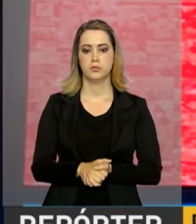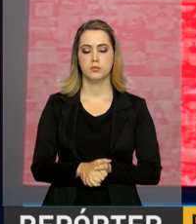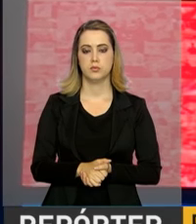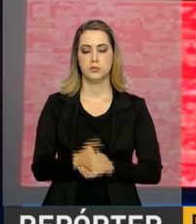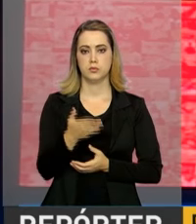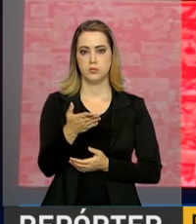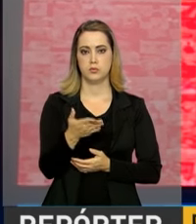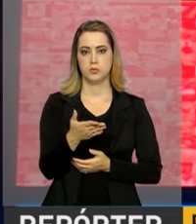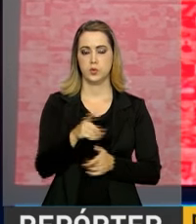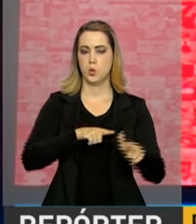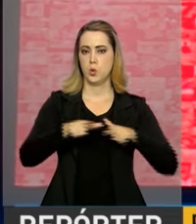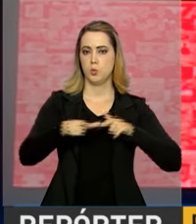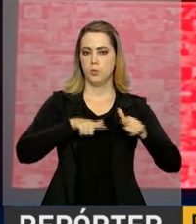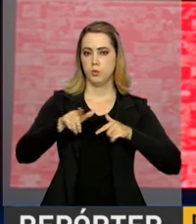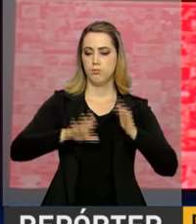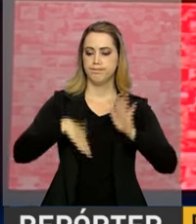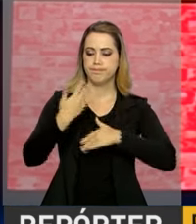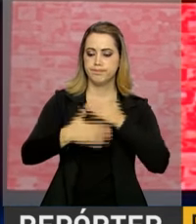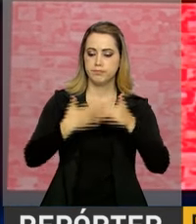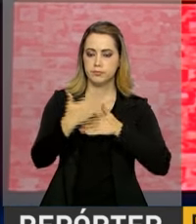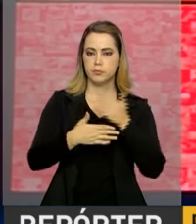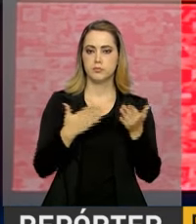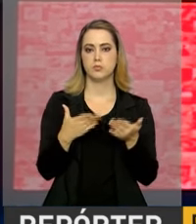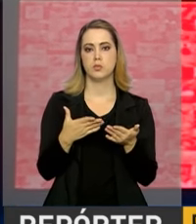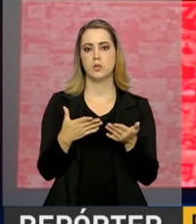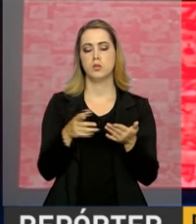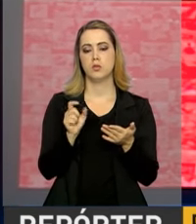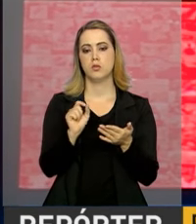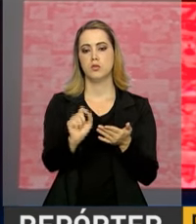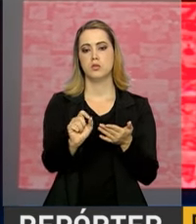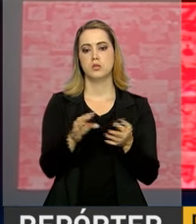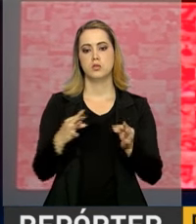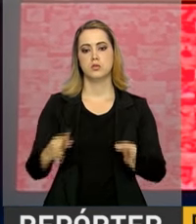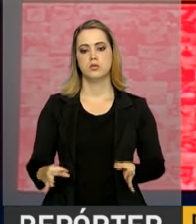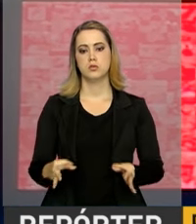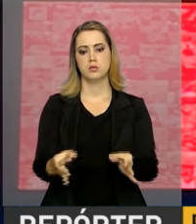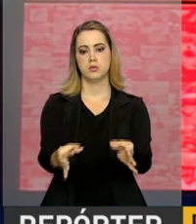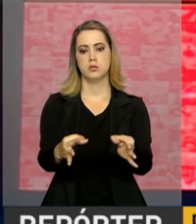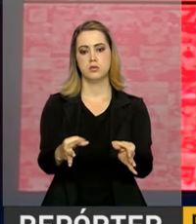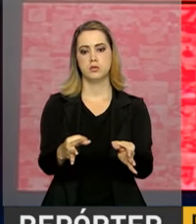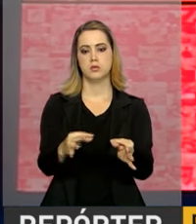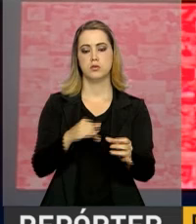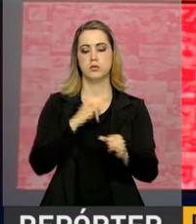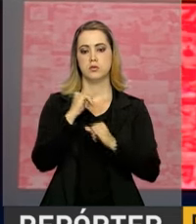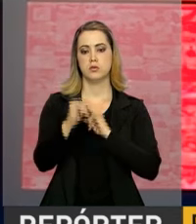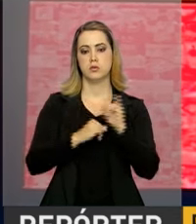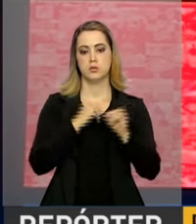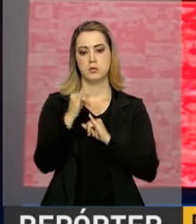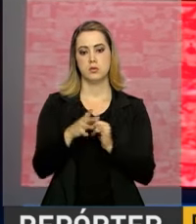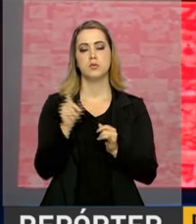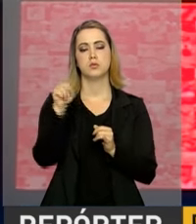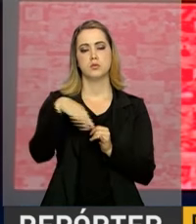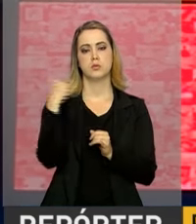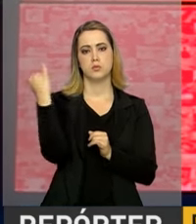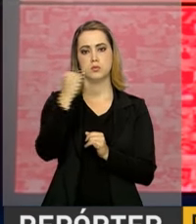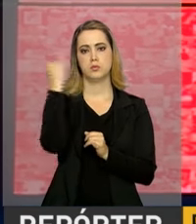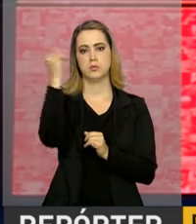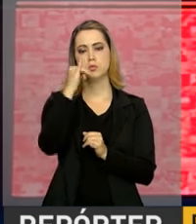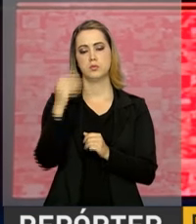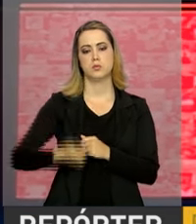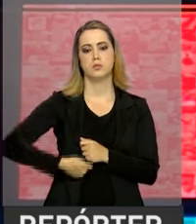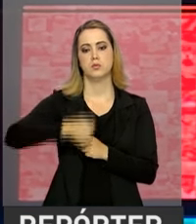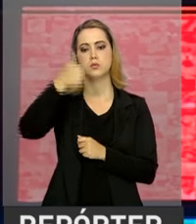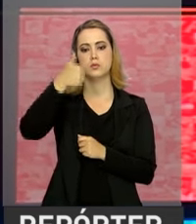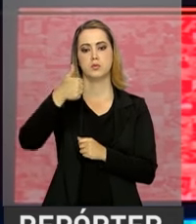de de mecanismos pelos governos eh de tecnologia da informação são fundamentais para melhorar a qualidade de